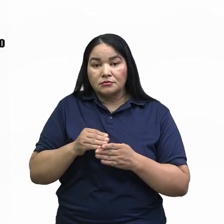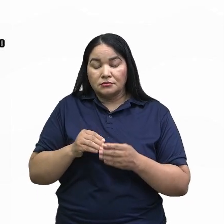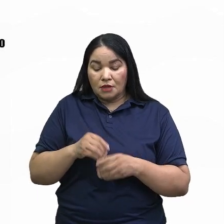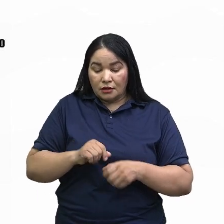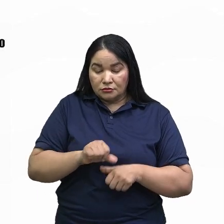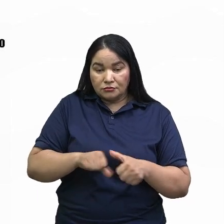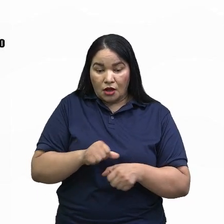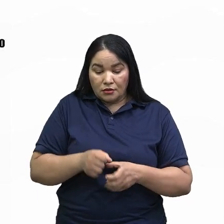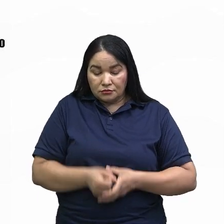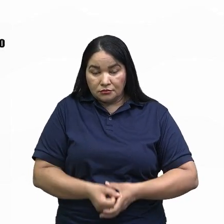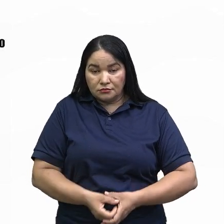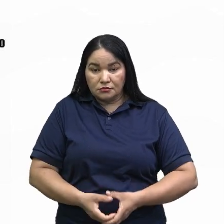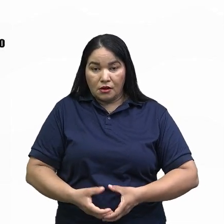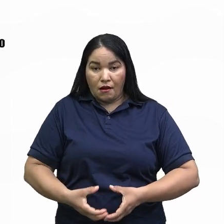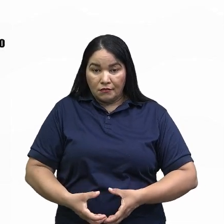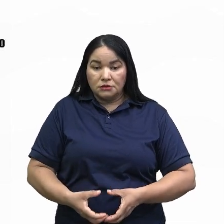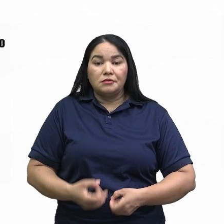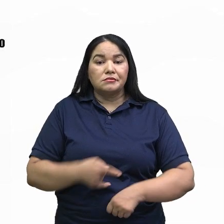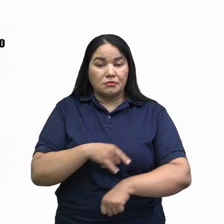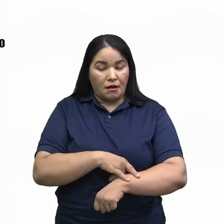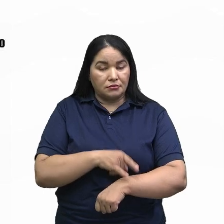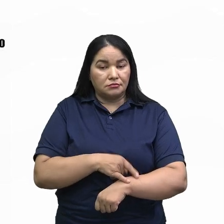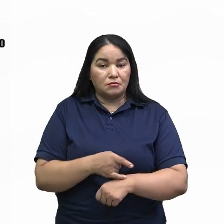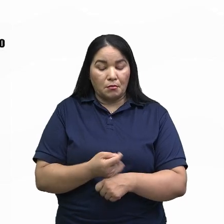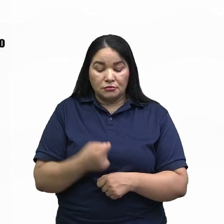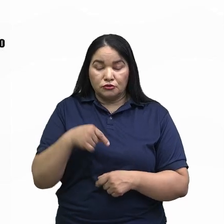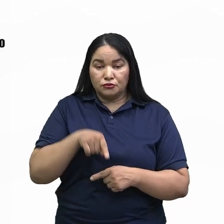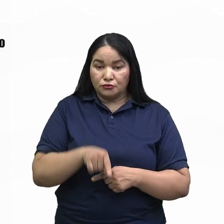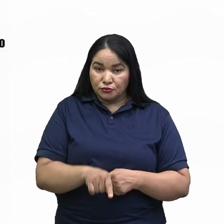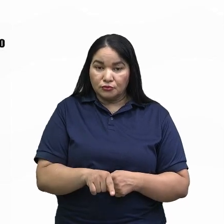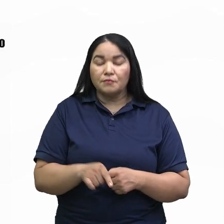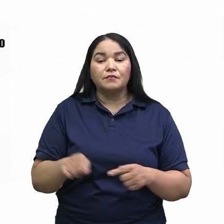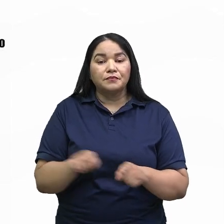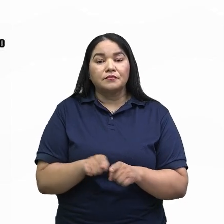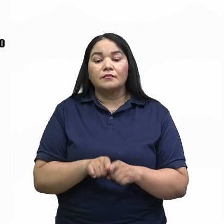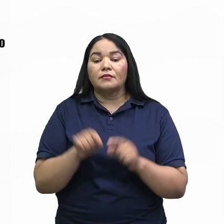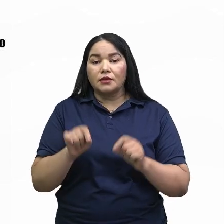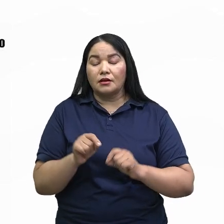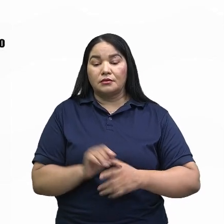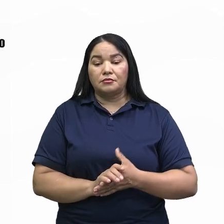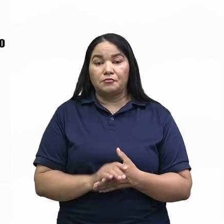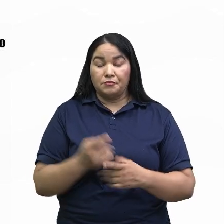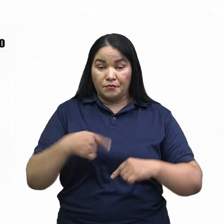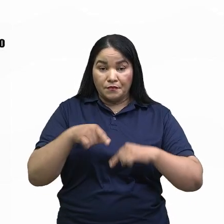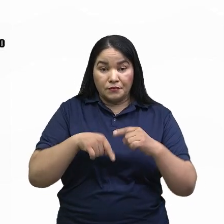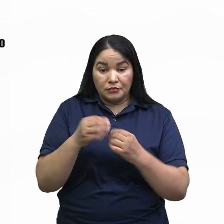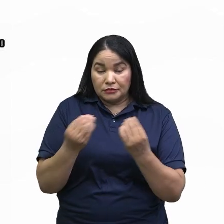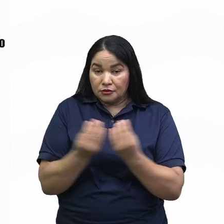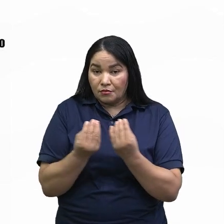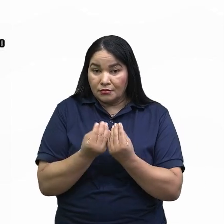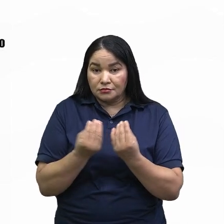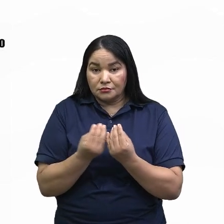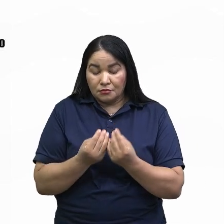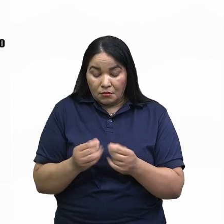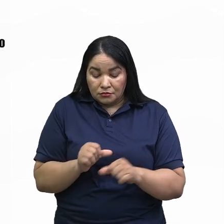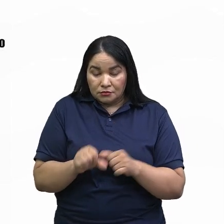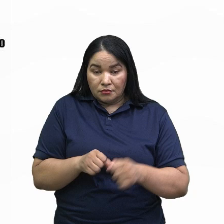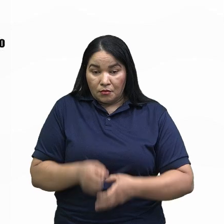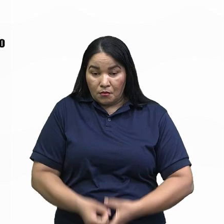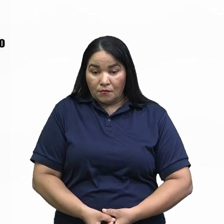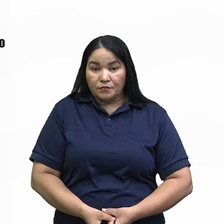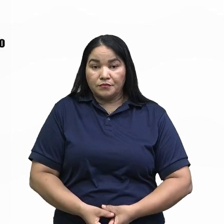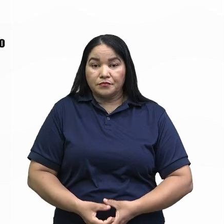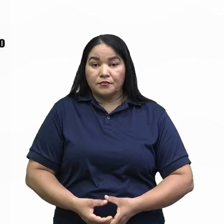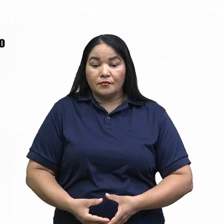parte ali daquele sangue. E aí esses resíduos que se transformam ali na urina, que vai ficar